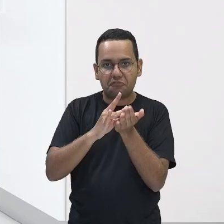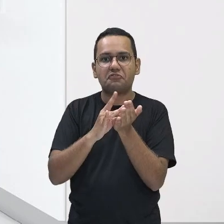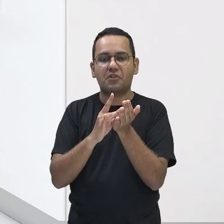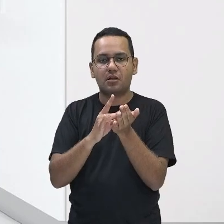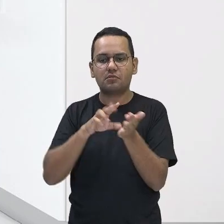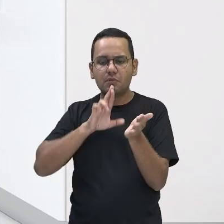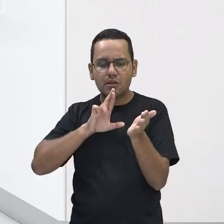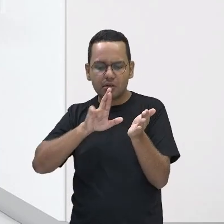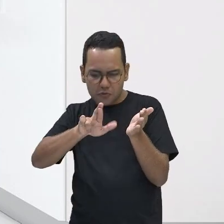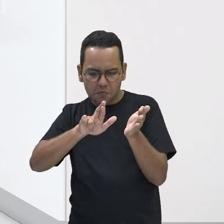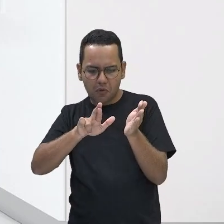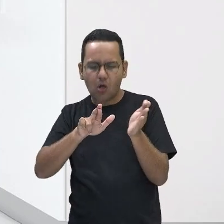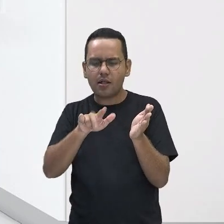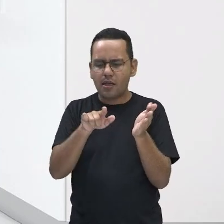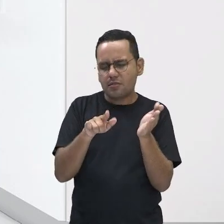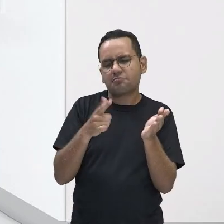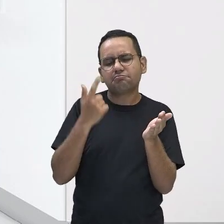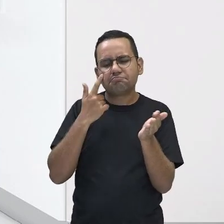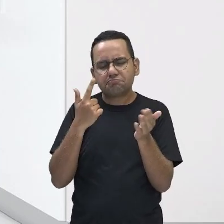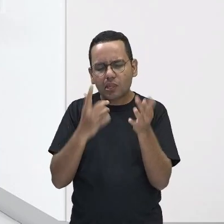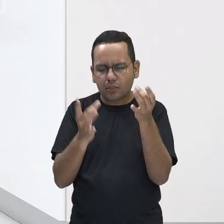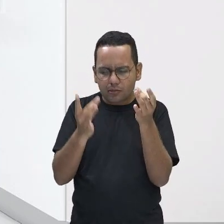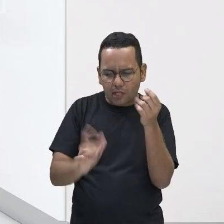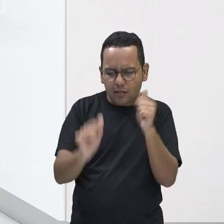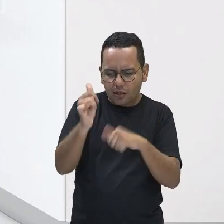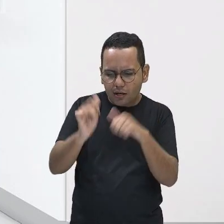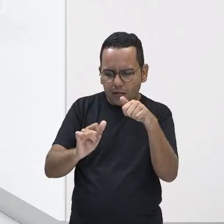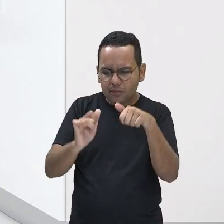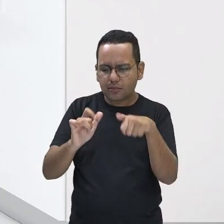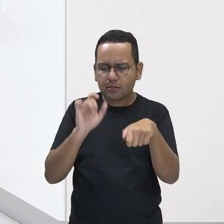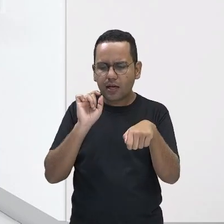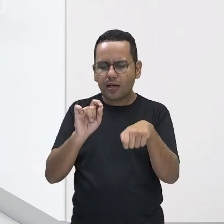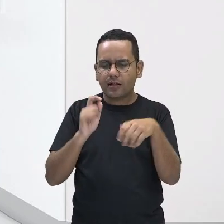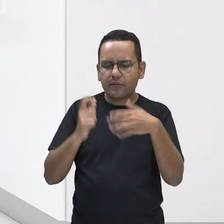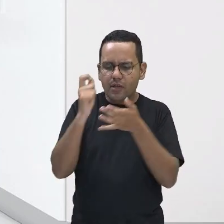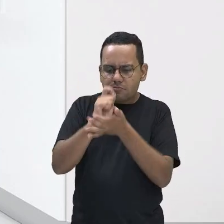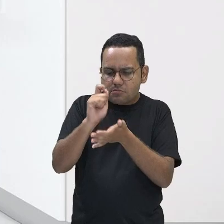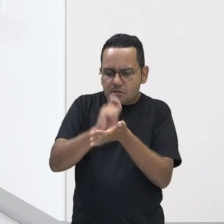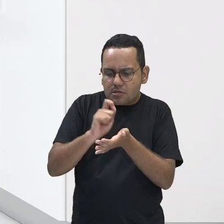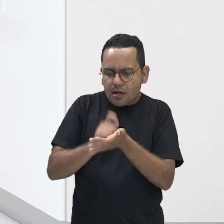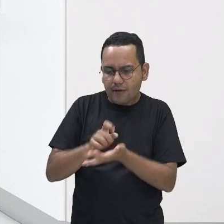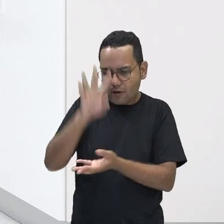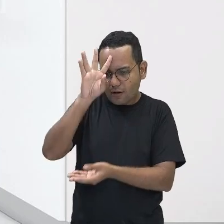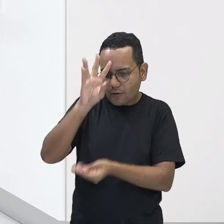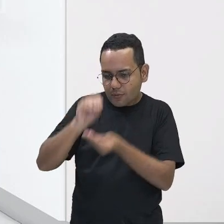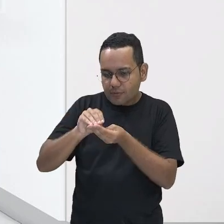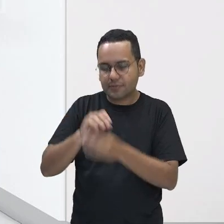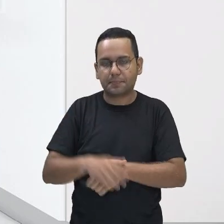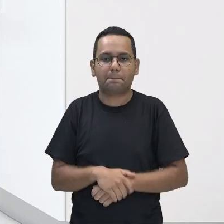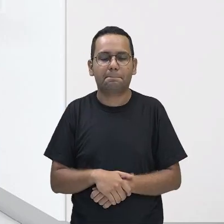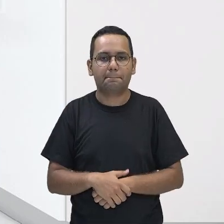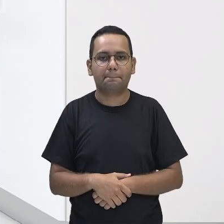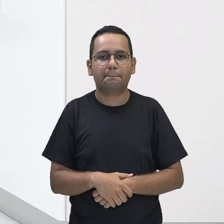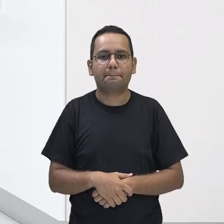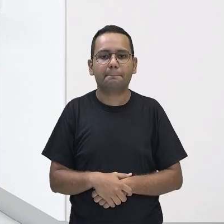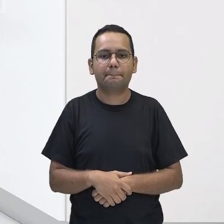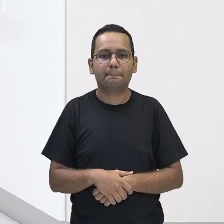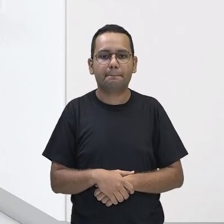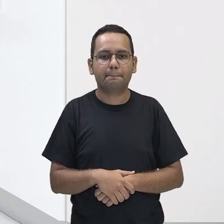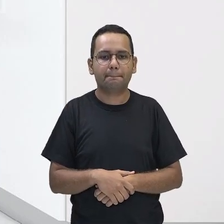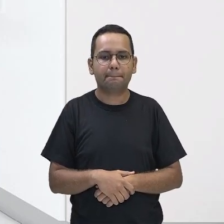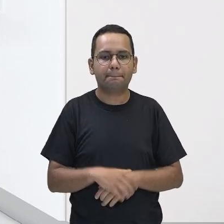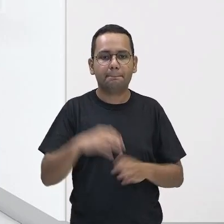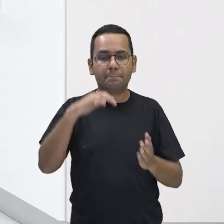finais em que eles, ao analisar os dados, eles escrevem as conclusões. Então, esses